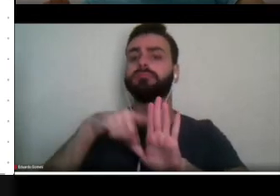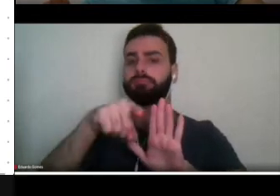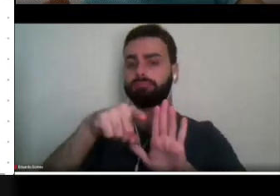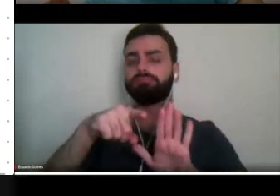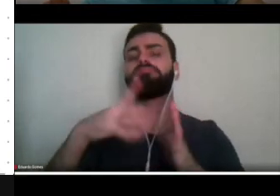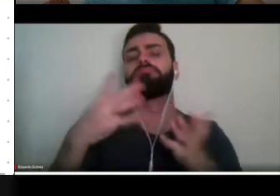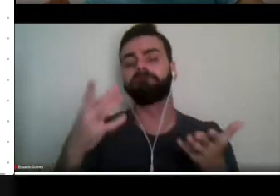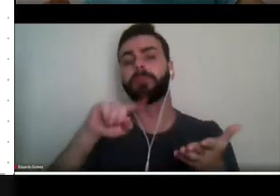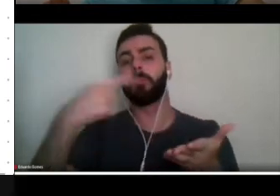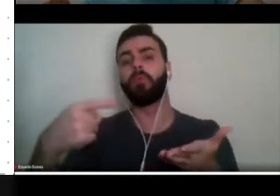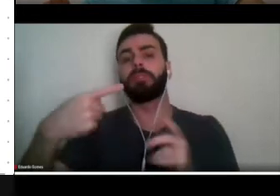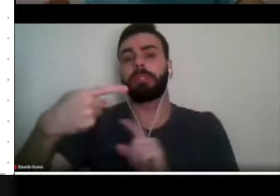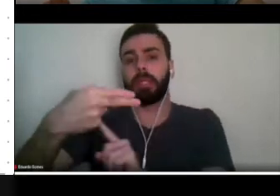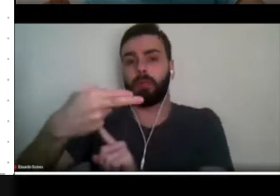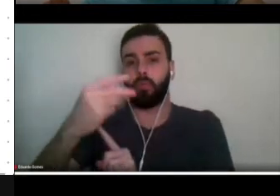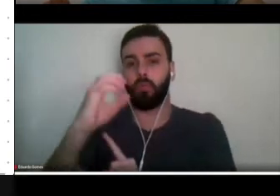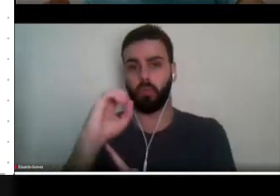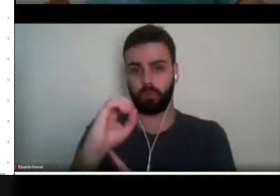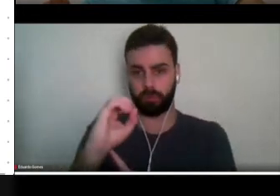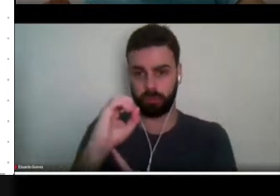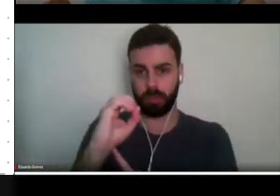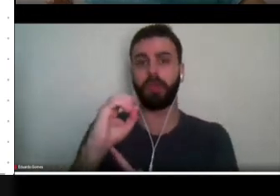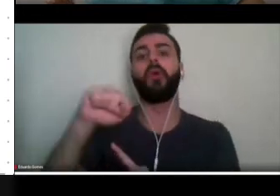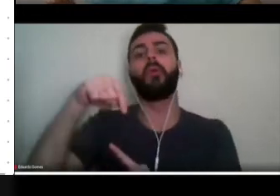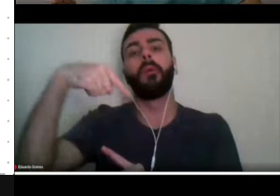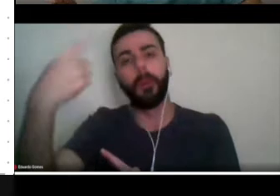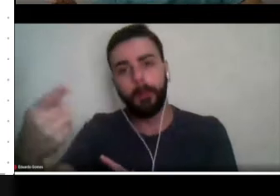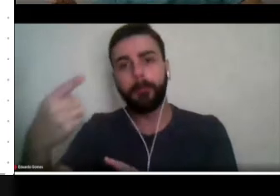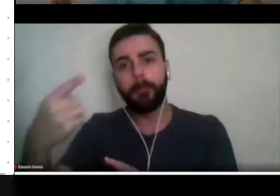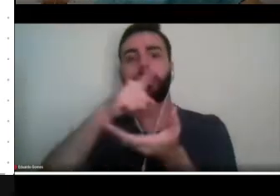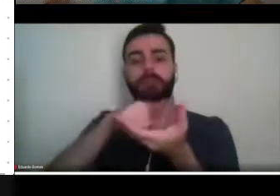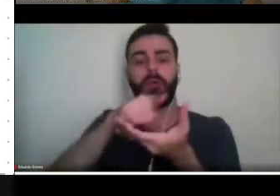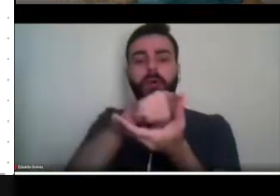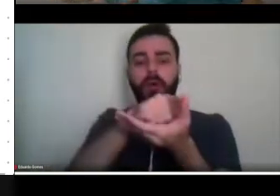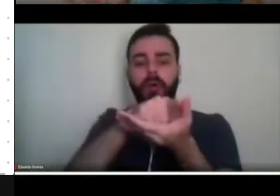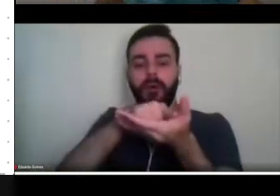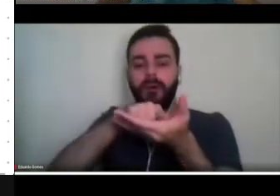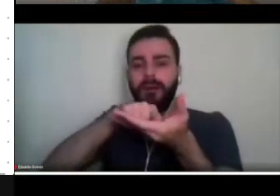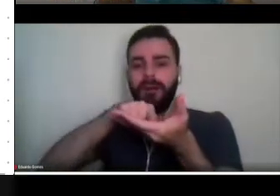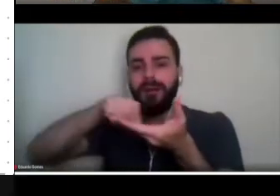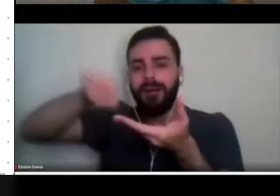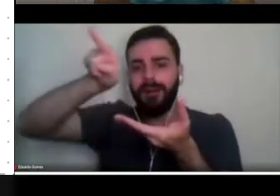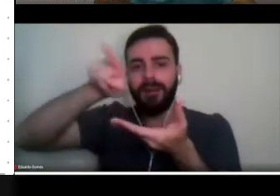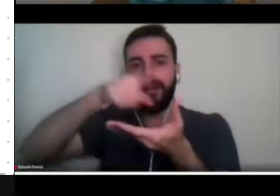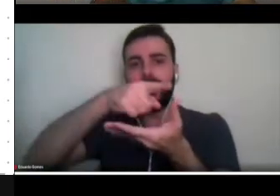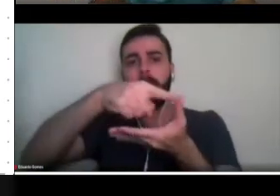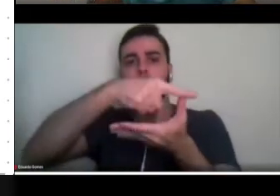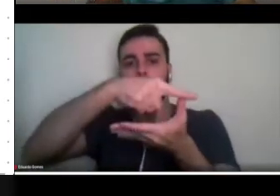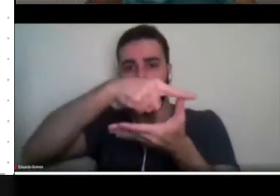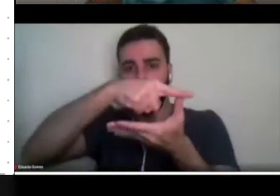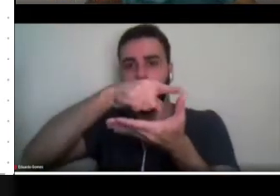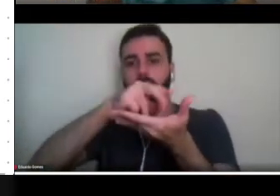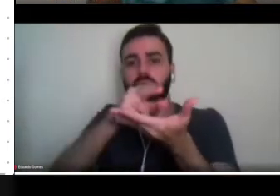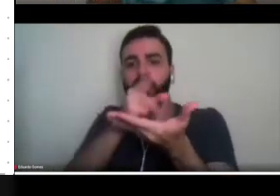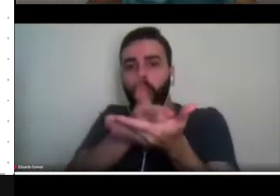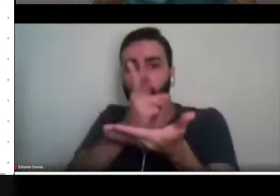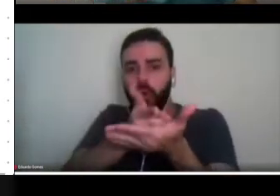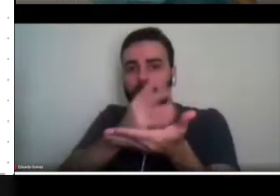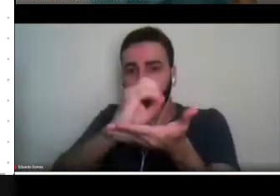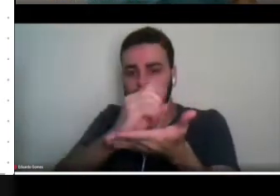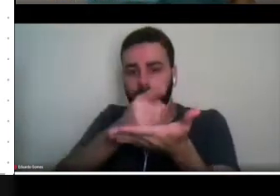a aceleração, ela é positiva. Por que a aceleração é positiva? Porque a concavidade é para